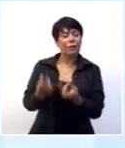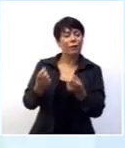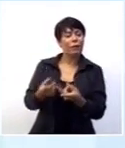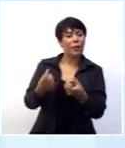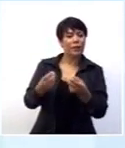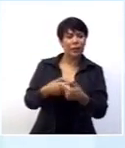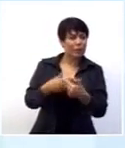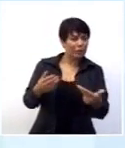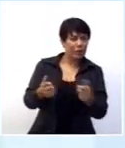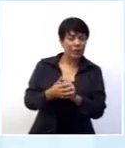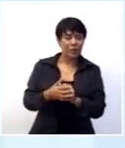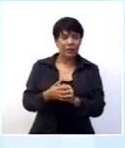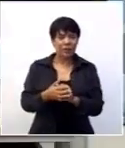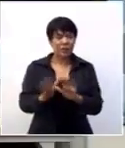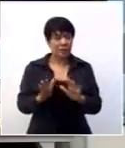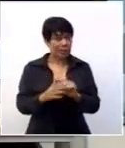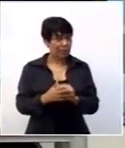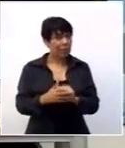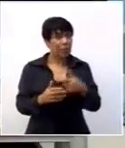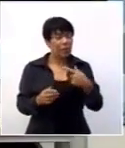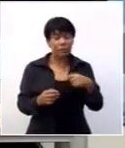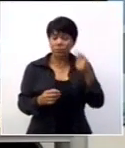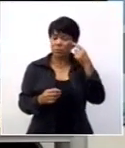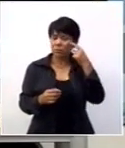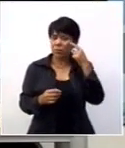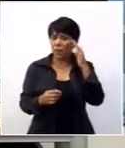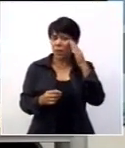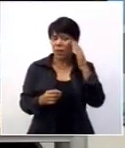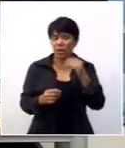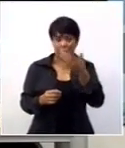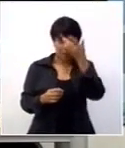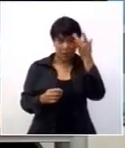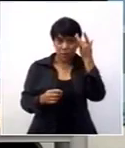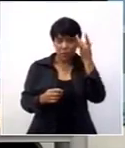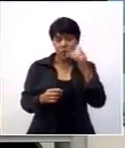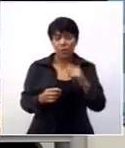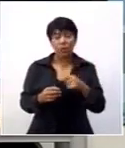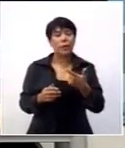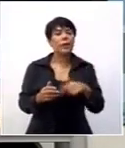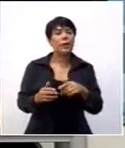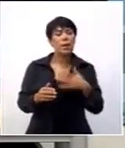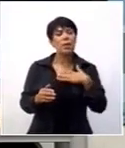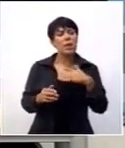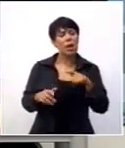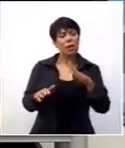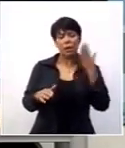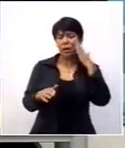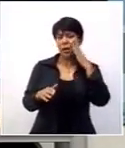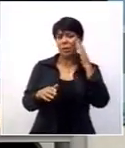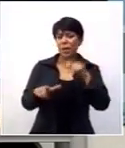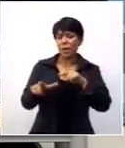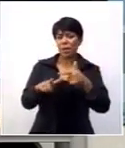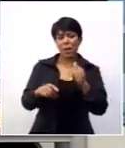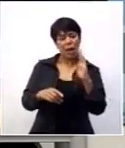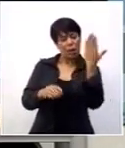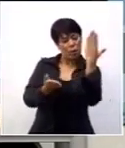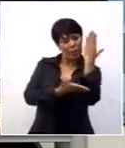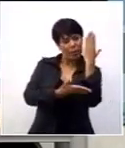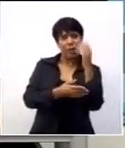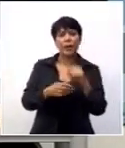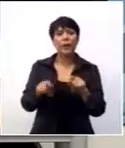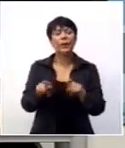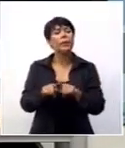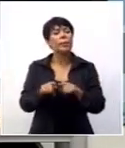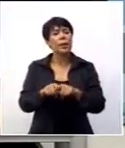de coco? Não, pessoal. Aqui a gente pode pensar numa pessoa ali, ó, num marceneiro, né? Um tecelão,